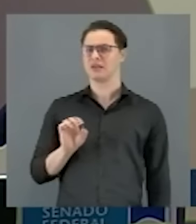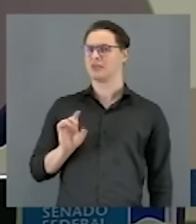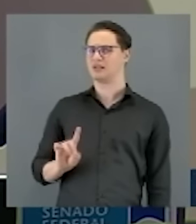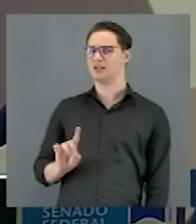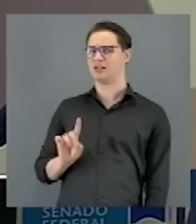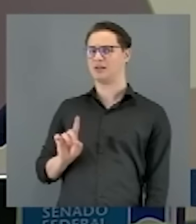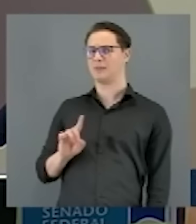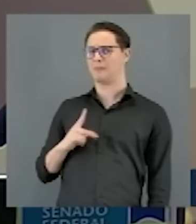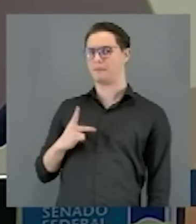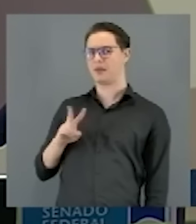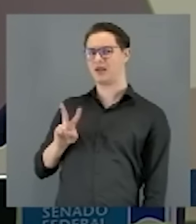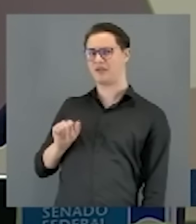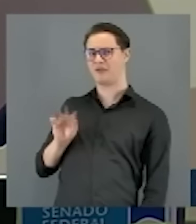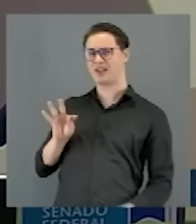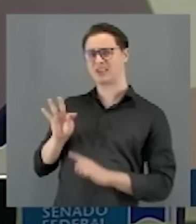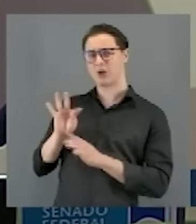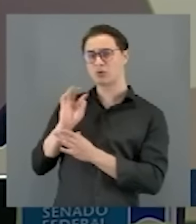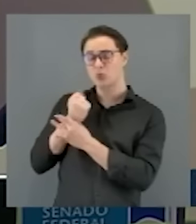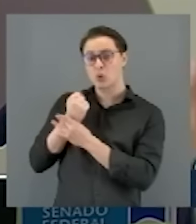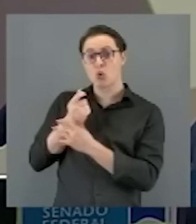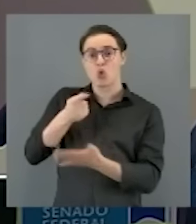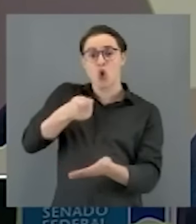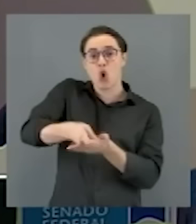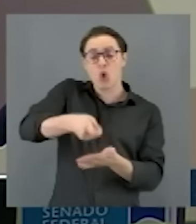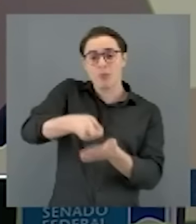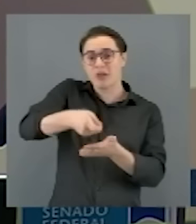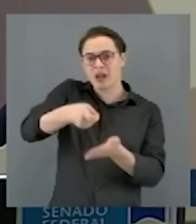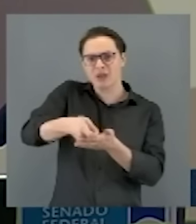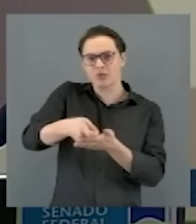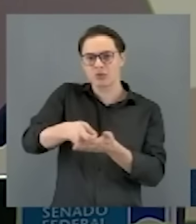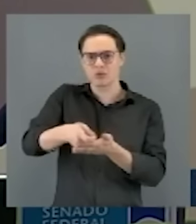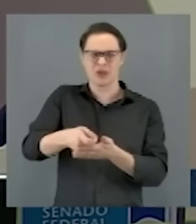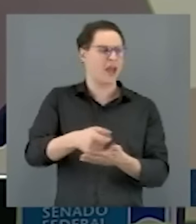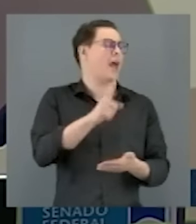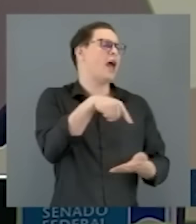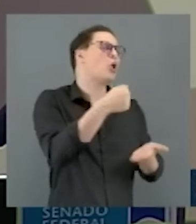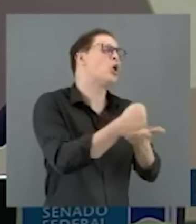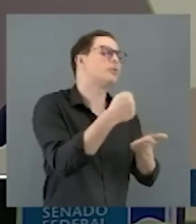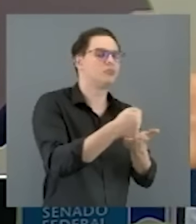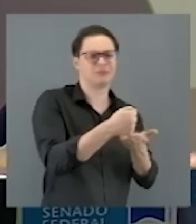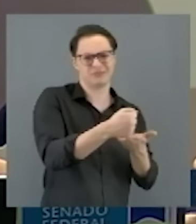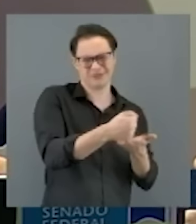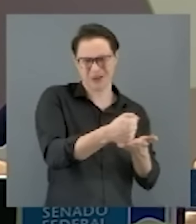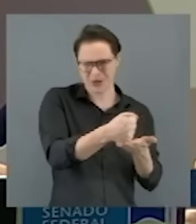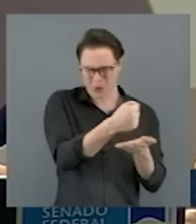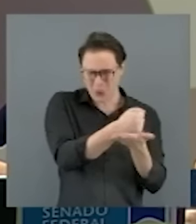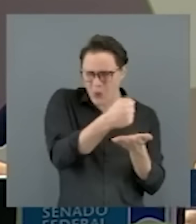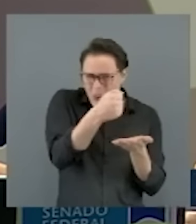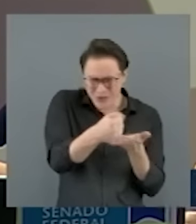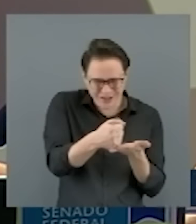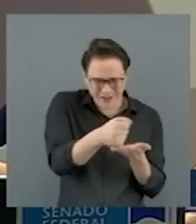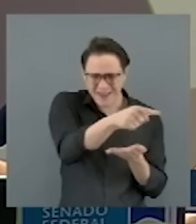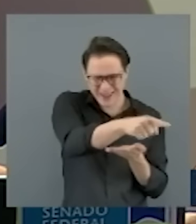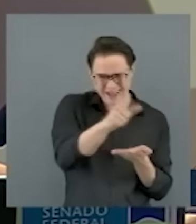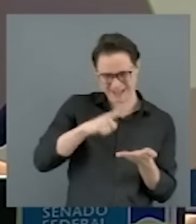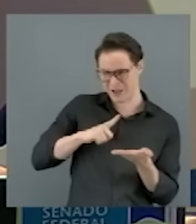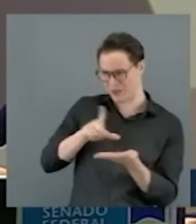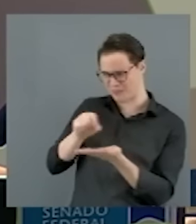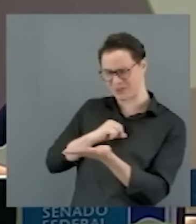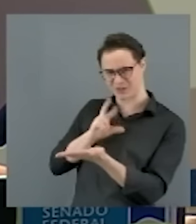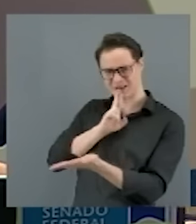seguro compulsório. Ah, não é contrato. O contribuinte tem a opção de dizer